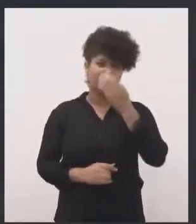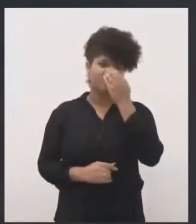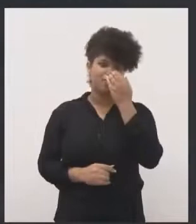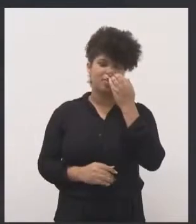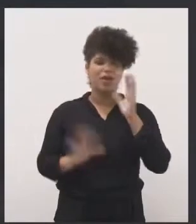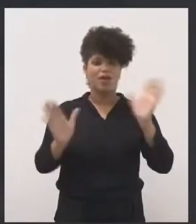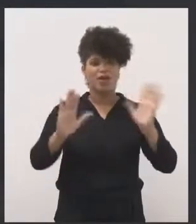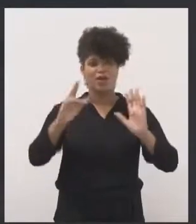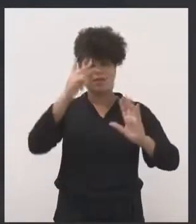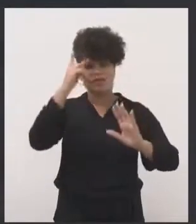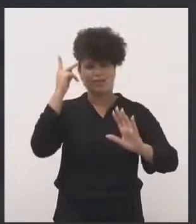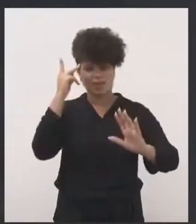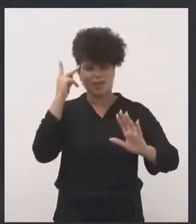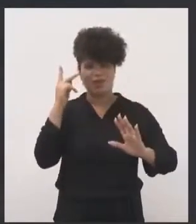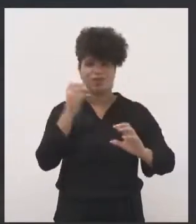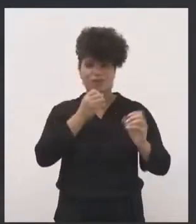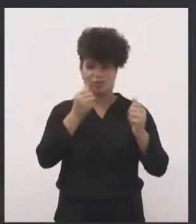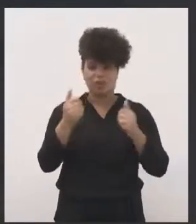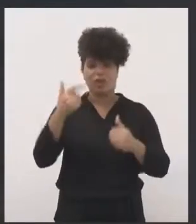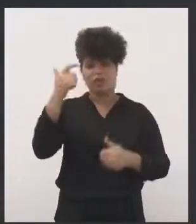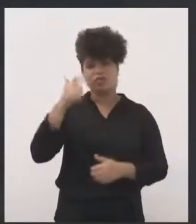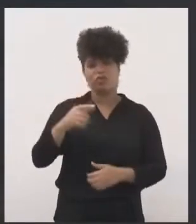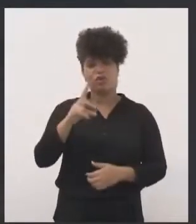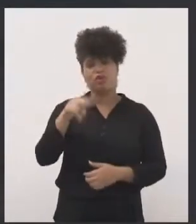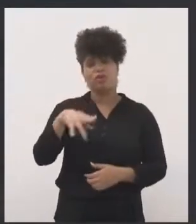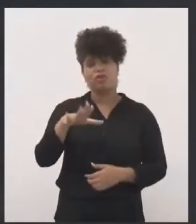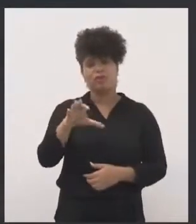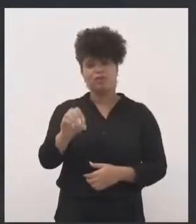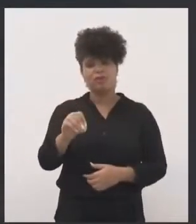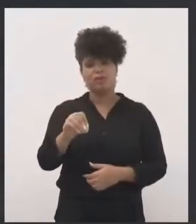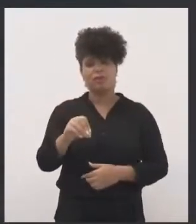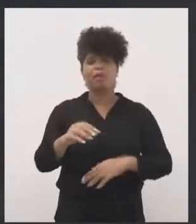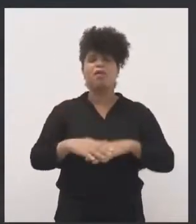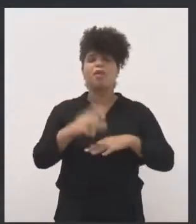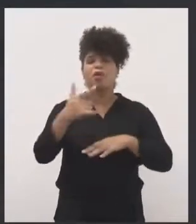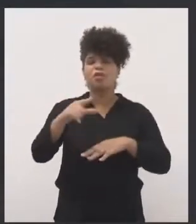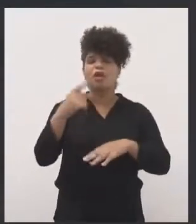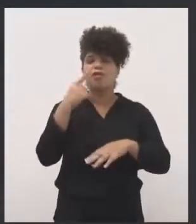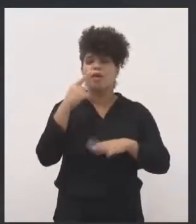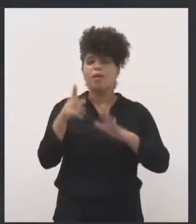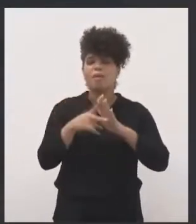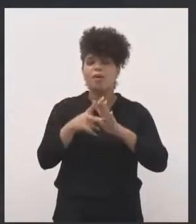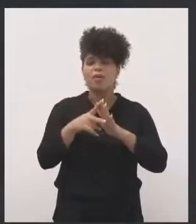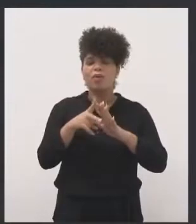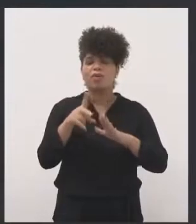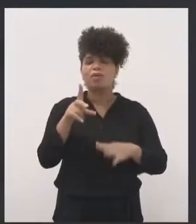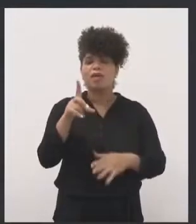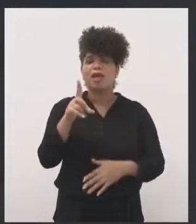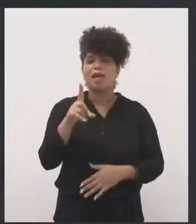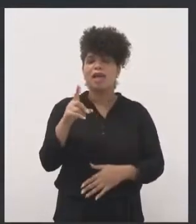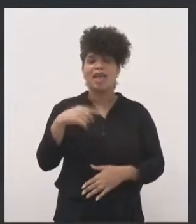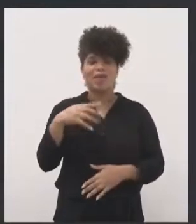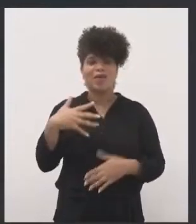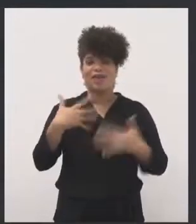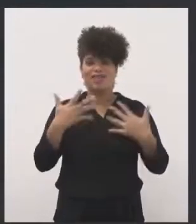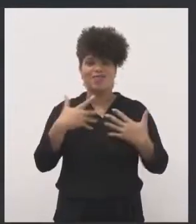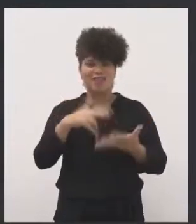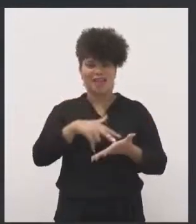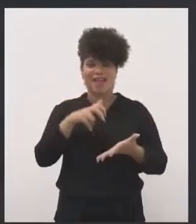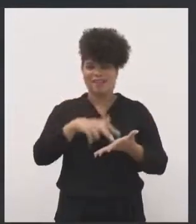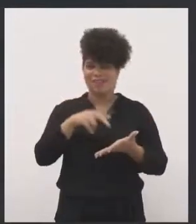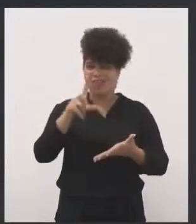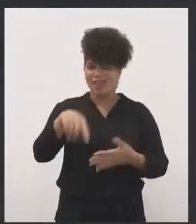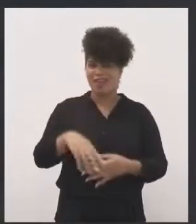Olá, pessoal! Eu sou o Dino Filipino. Eu sou um dinossauro muito sapeca.